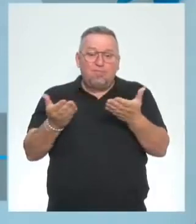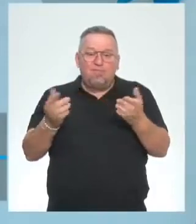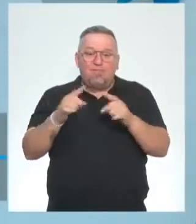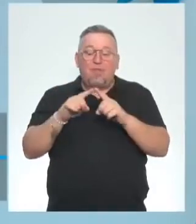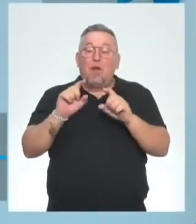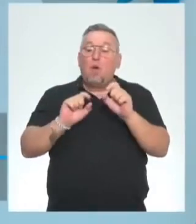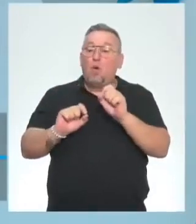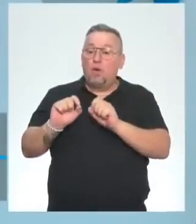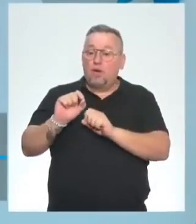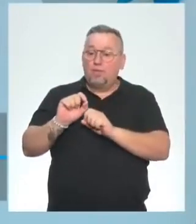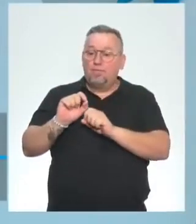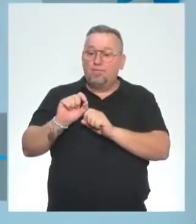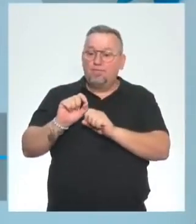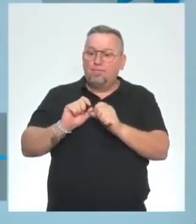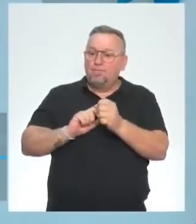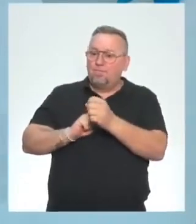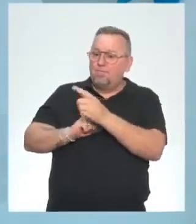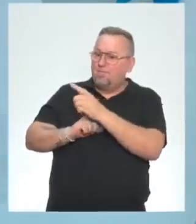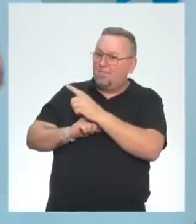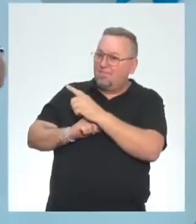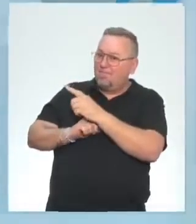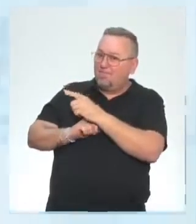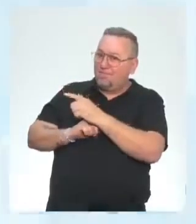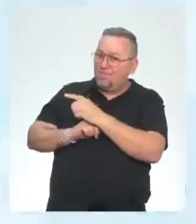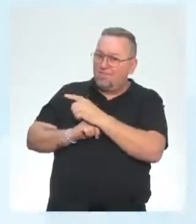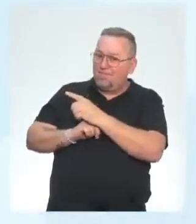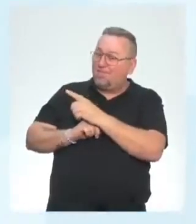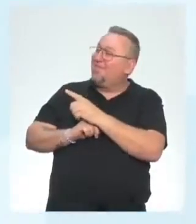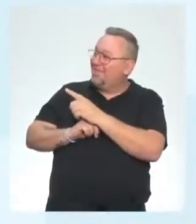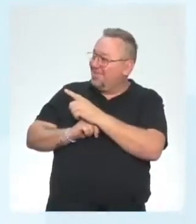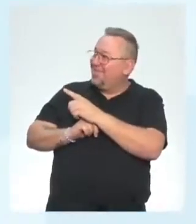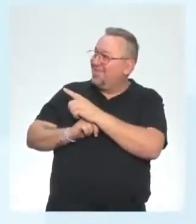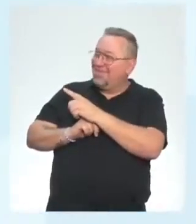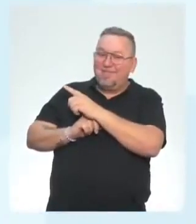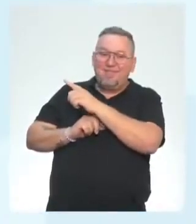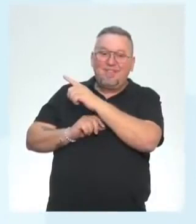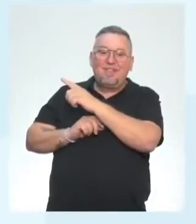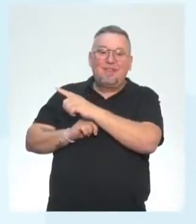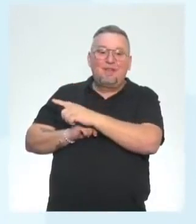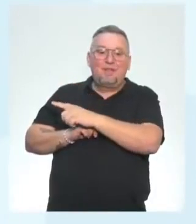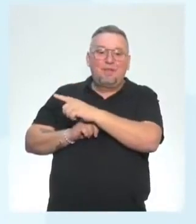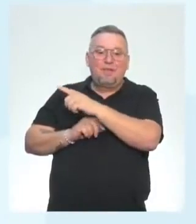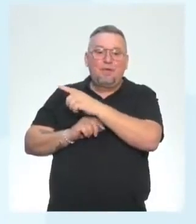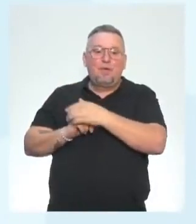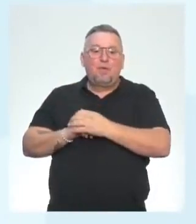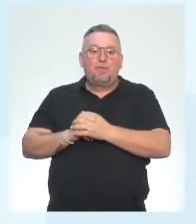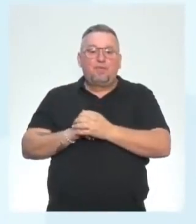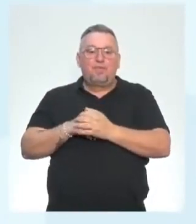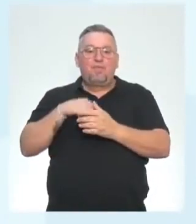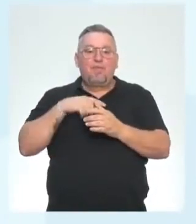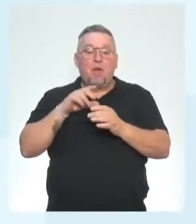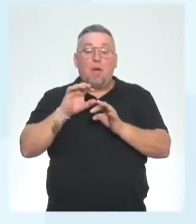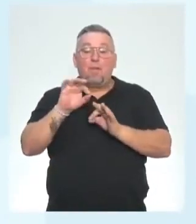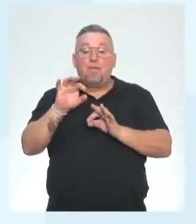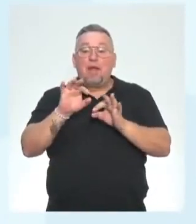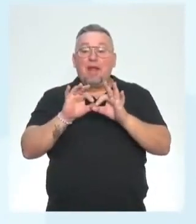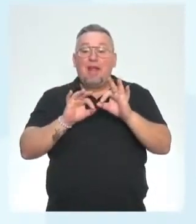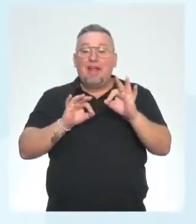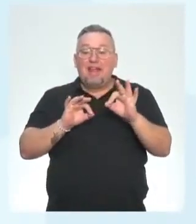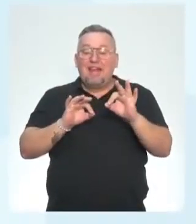é o seguinte, ó, pode pôr na telinha? Então essas medidas excepcionais, como nós falamos, são as medidas, Tony,